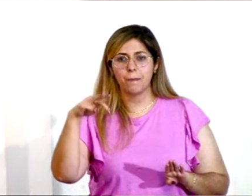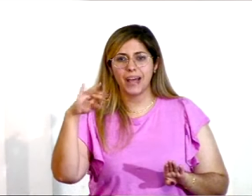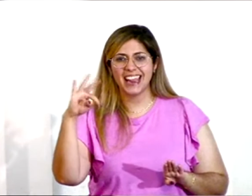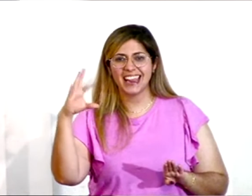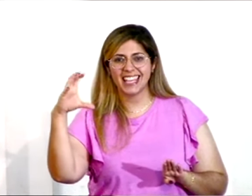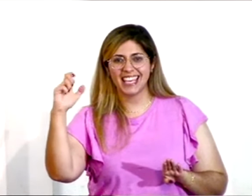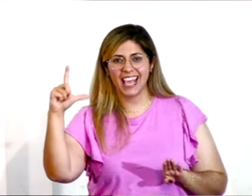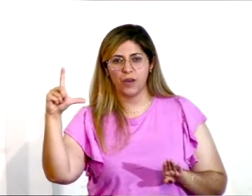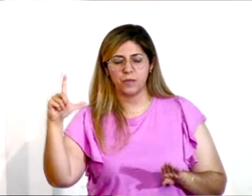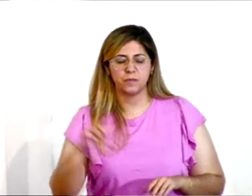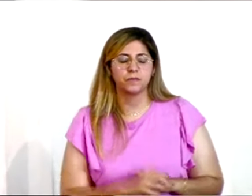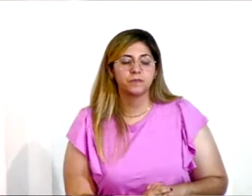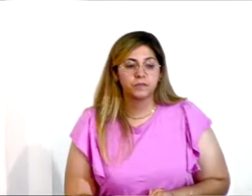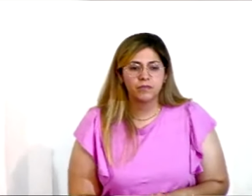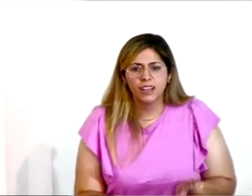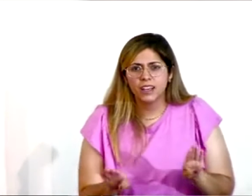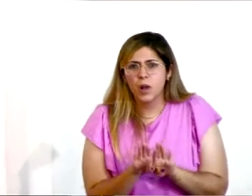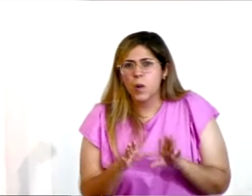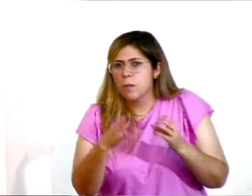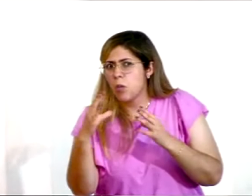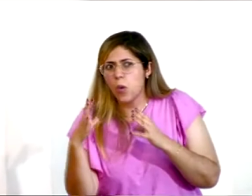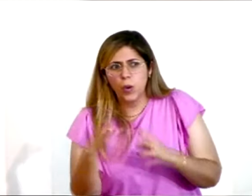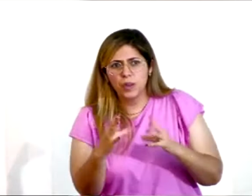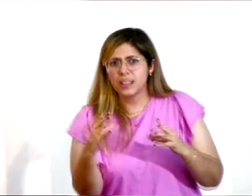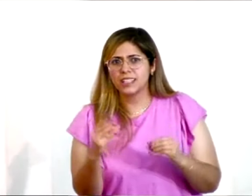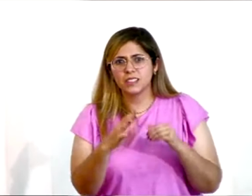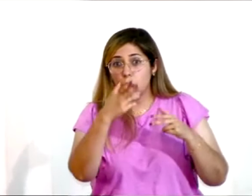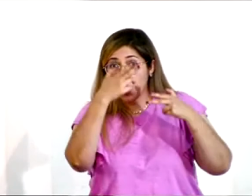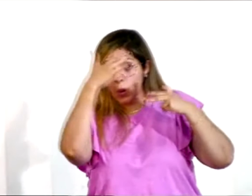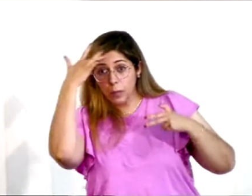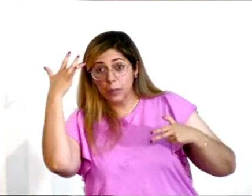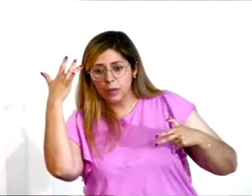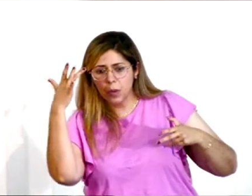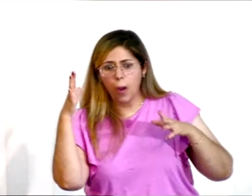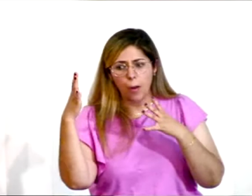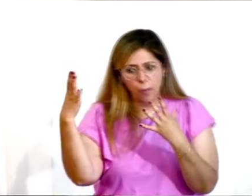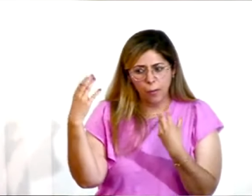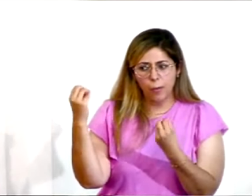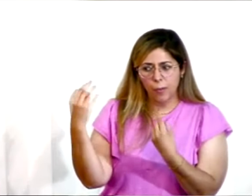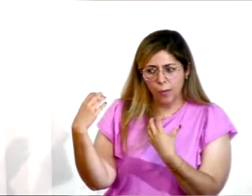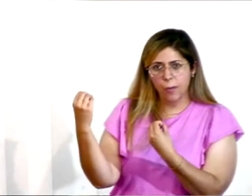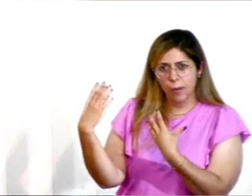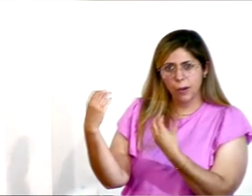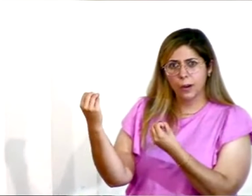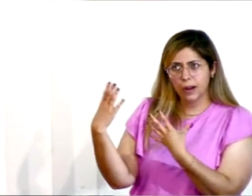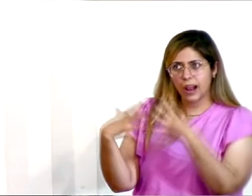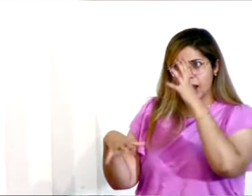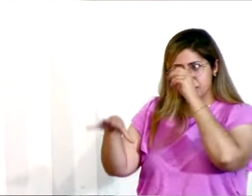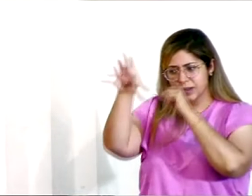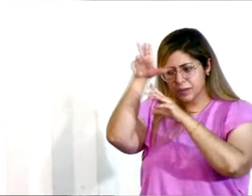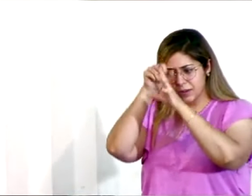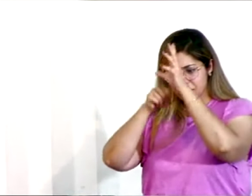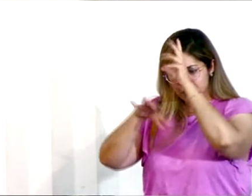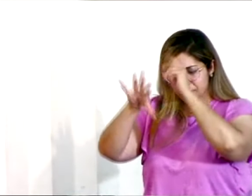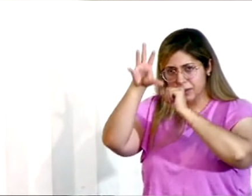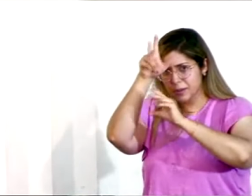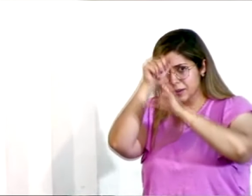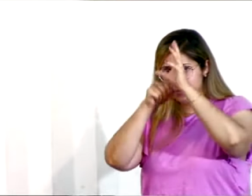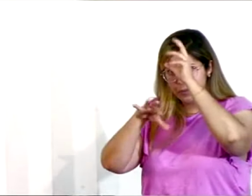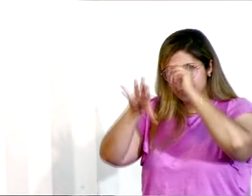homem muitas coisas sobre o judaísmo. Não aprende a moderação de Gamaliel, diga-se